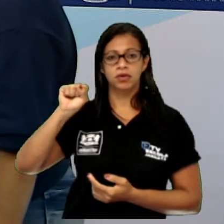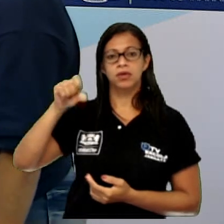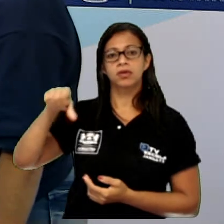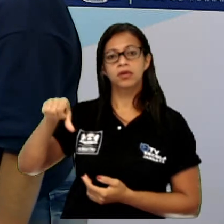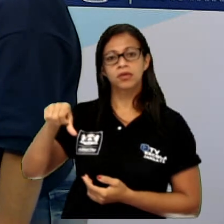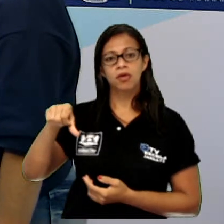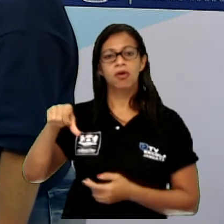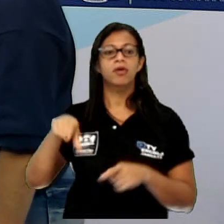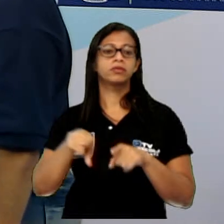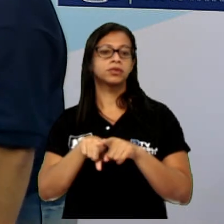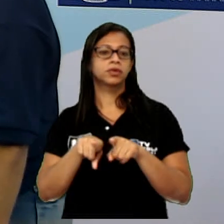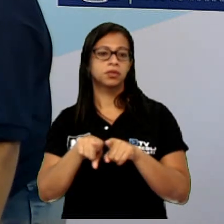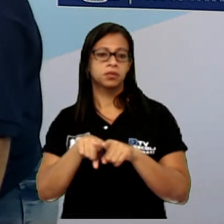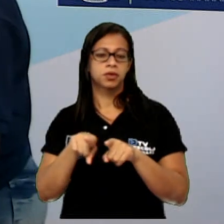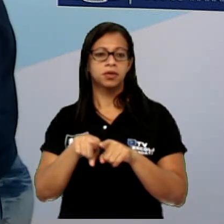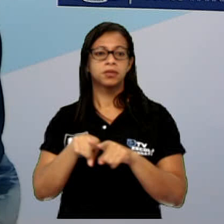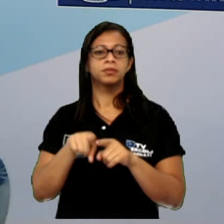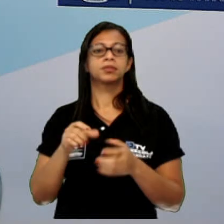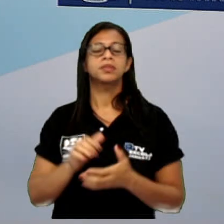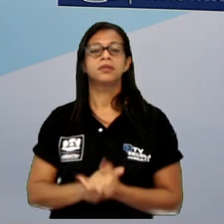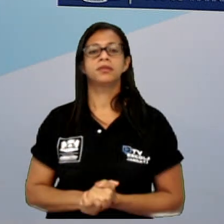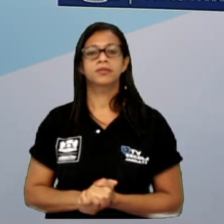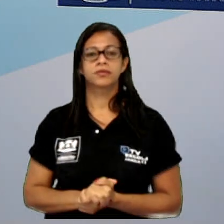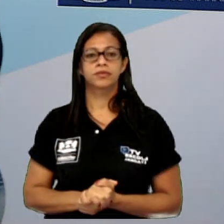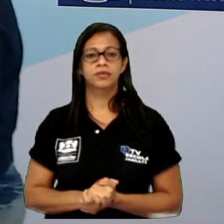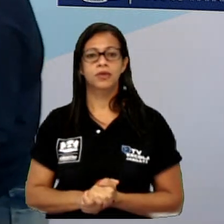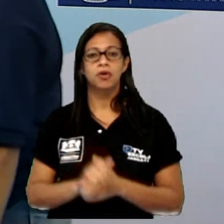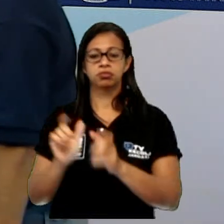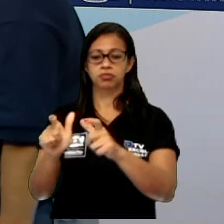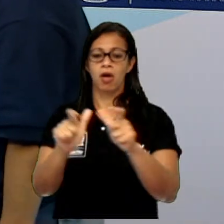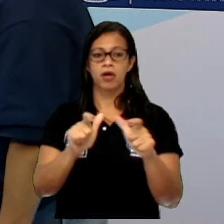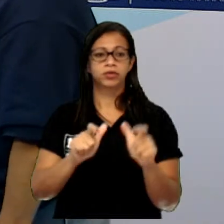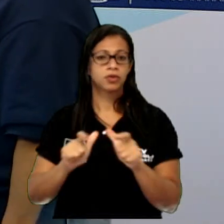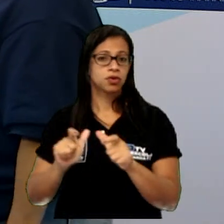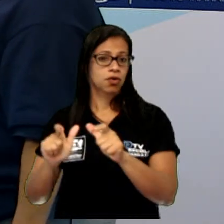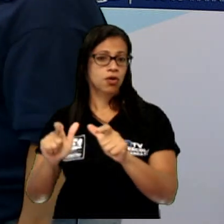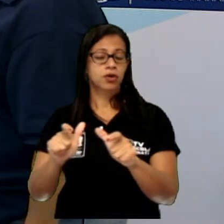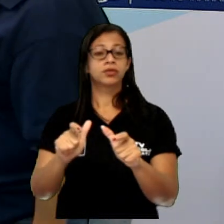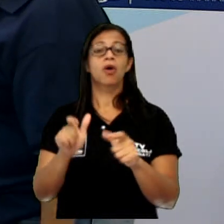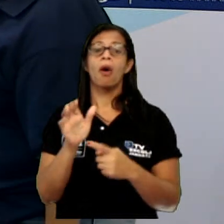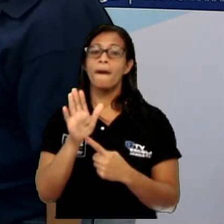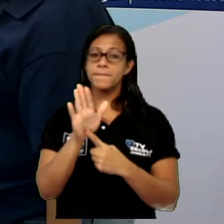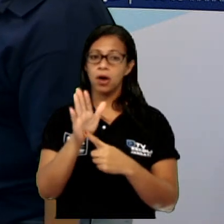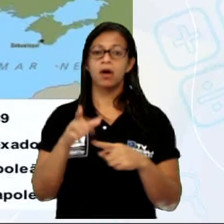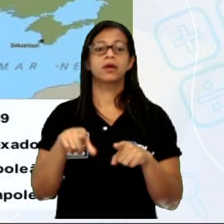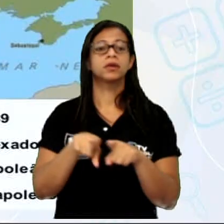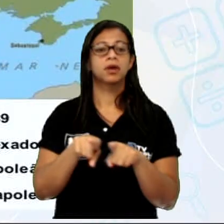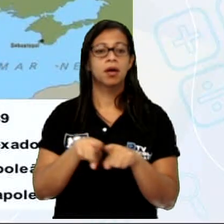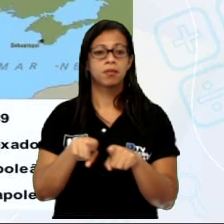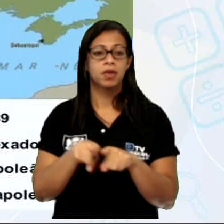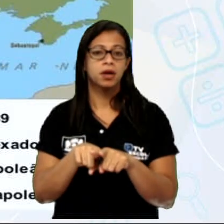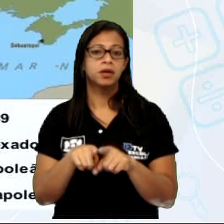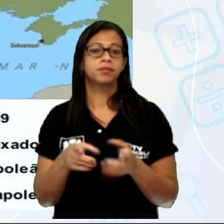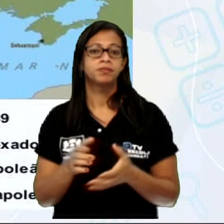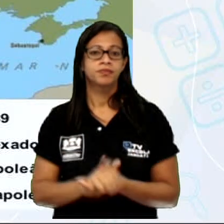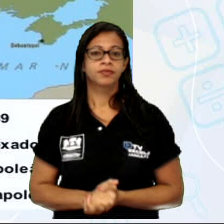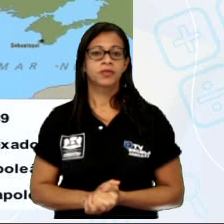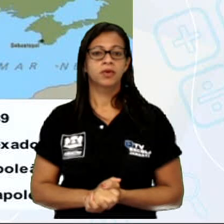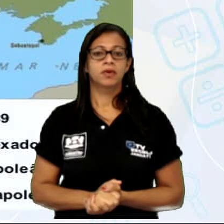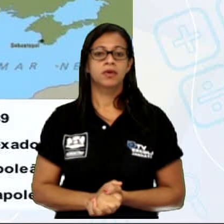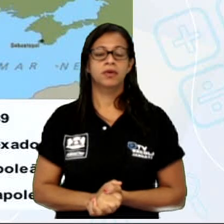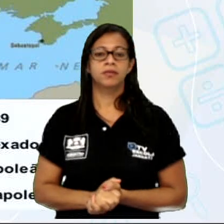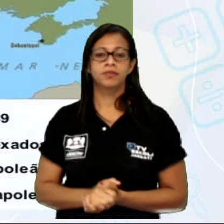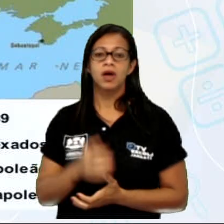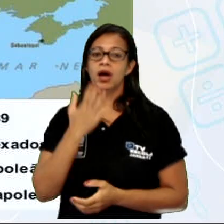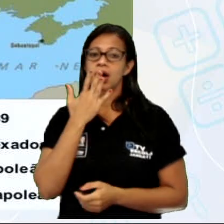territórios anexados. A cor marronzinha, aliados de Napoleão, e a cor verde, inimigos de